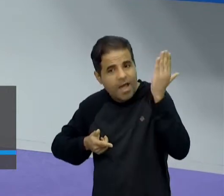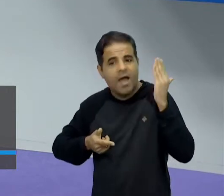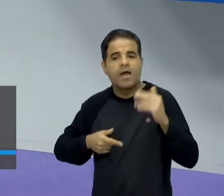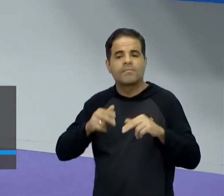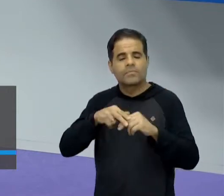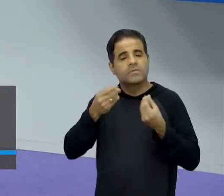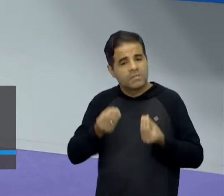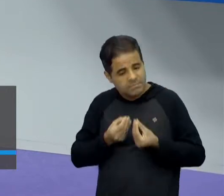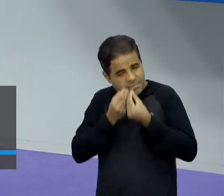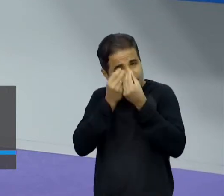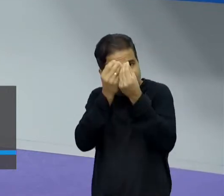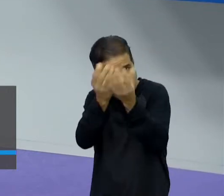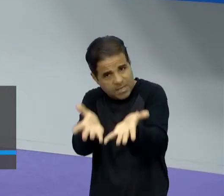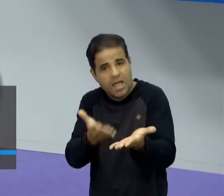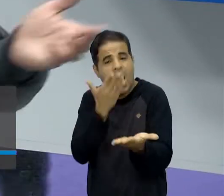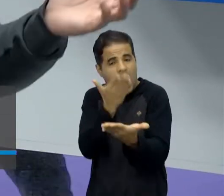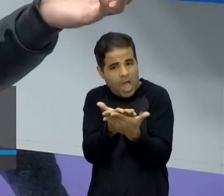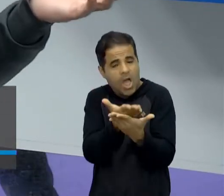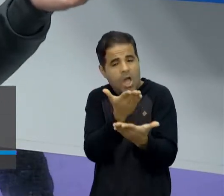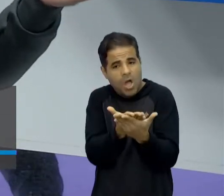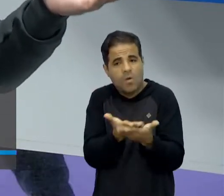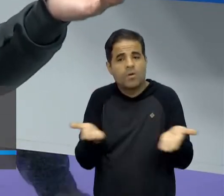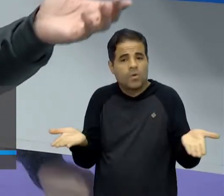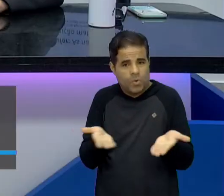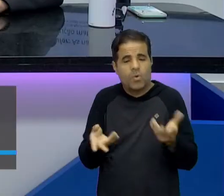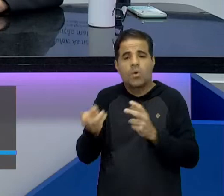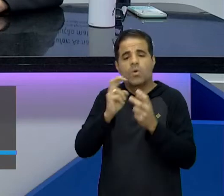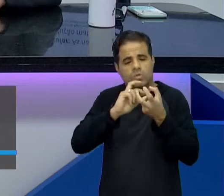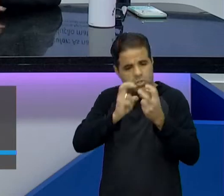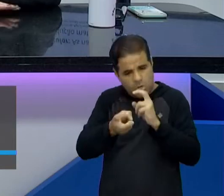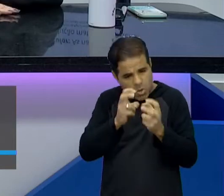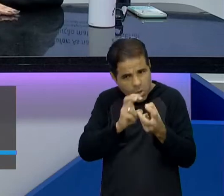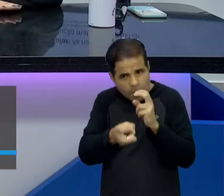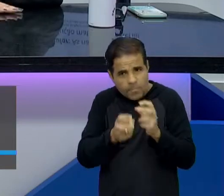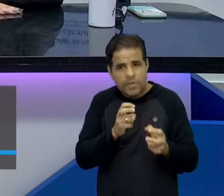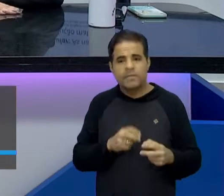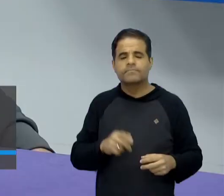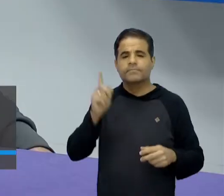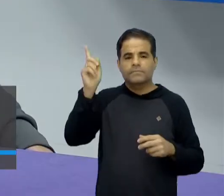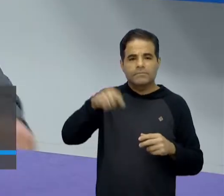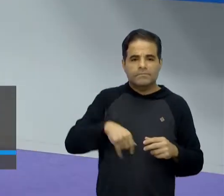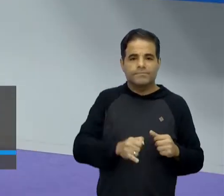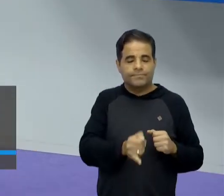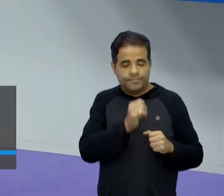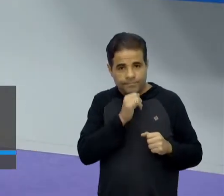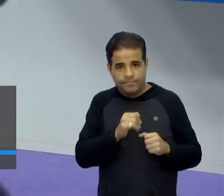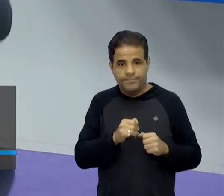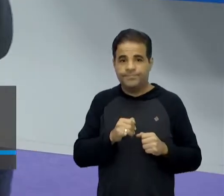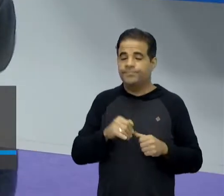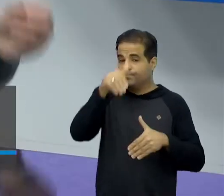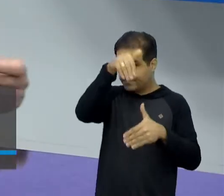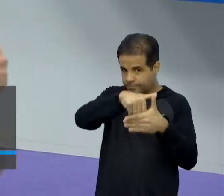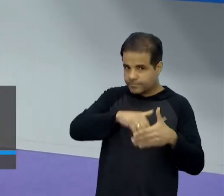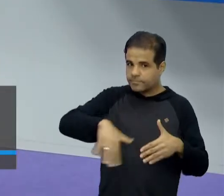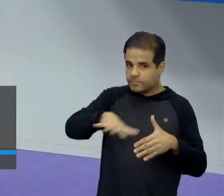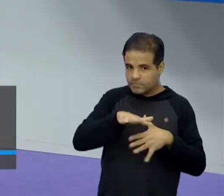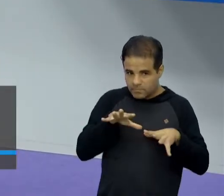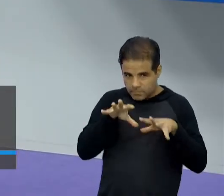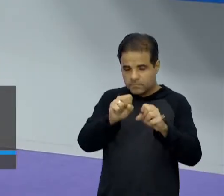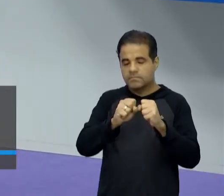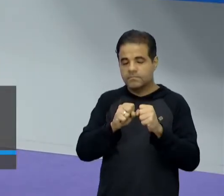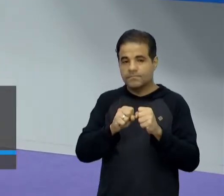dar um toque. Inclusive, na aula de hoje, a gente vai falar sobre capoeira, né, Ju? Sim. E a capoeira, por exemplo, dentro dessa